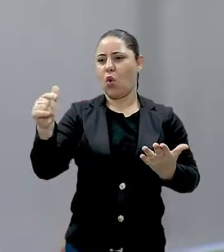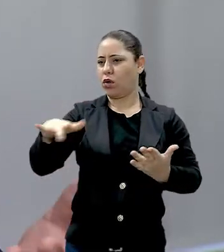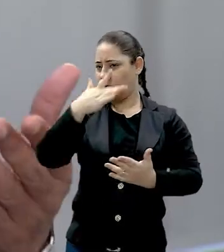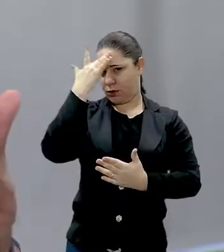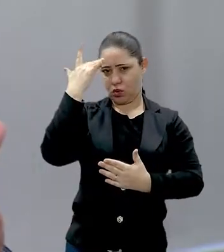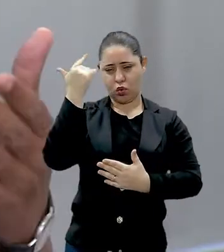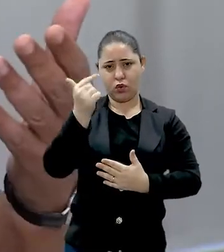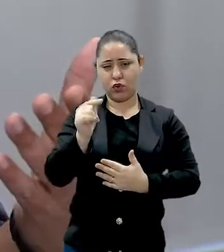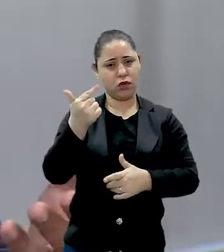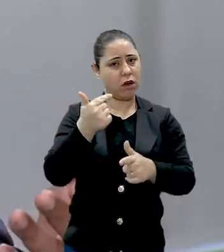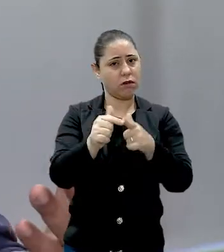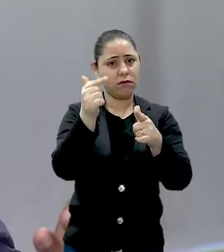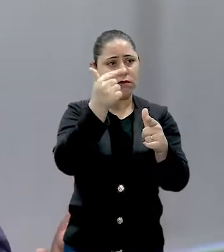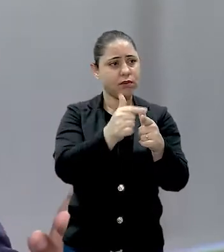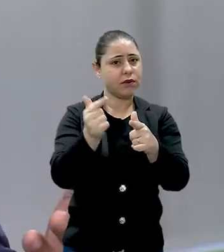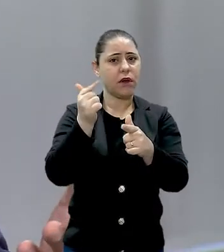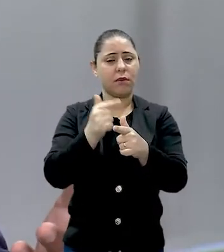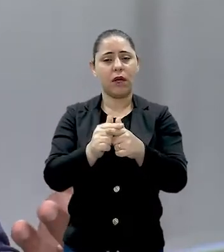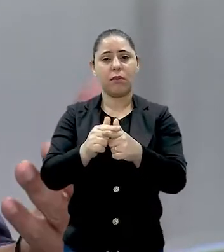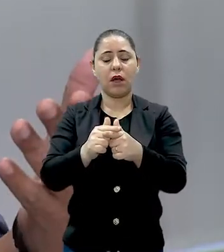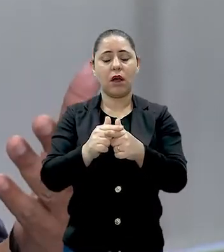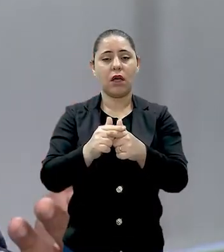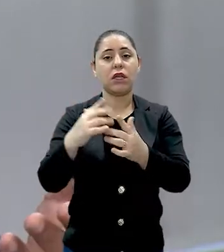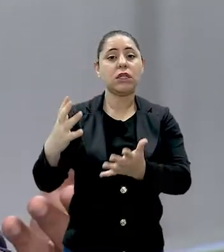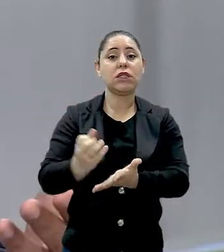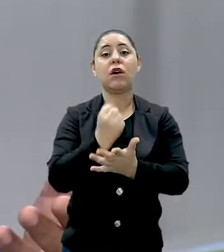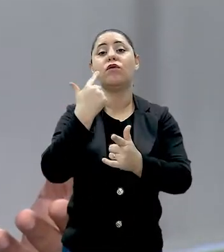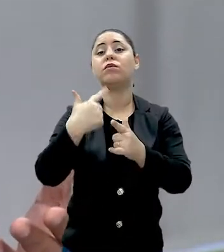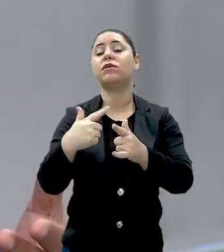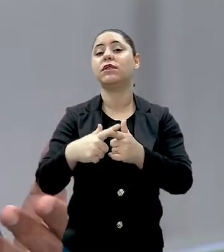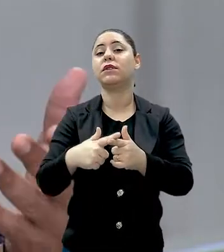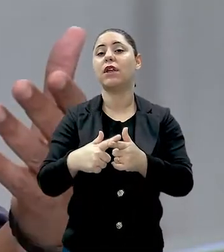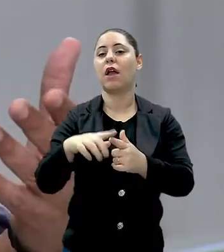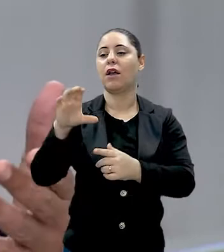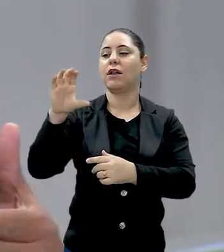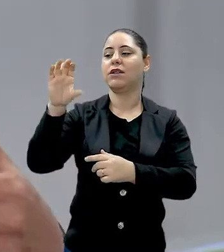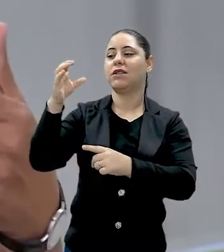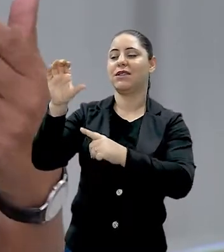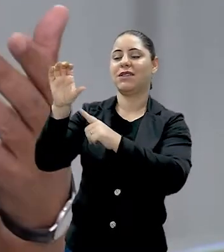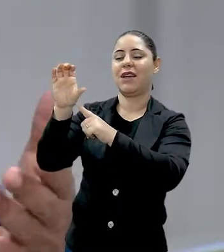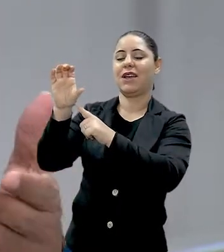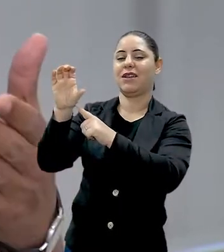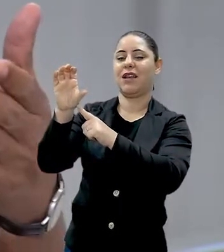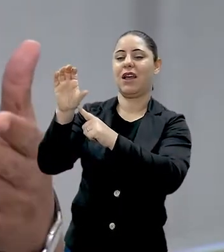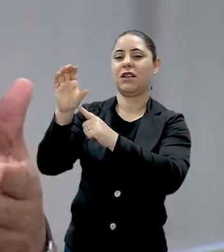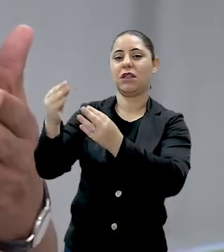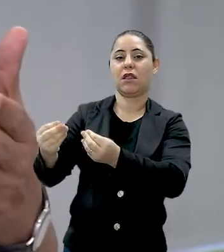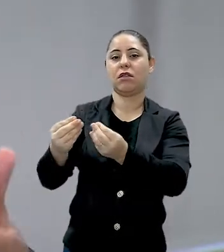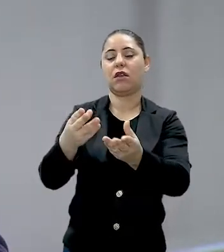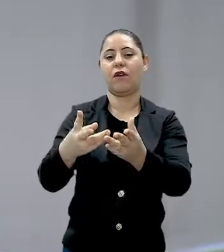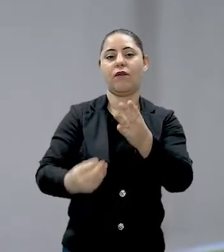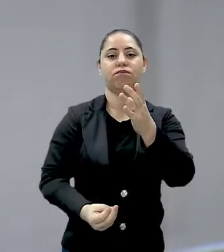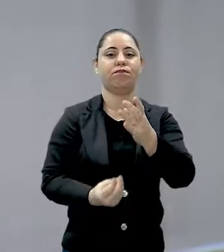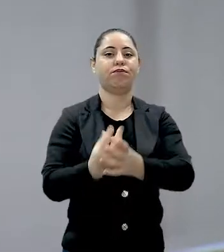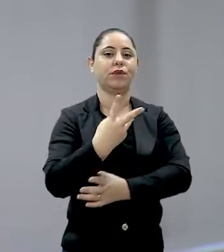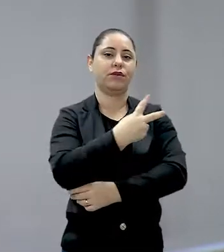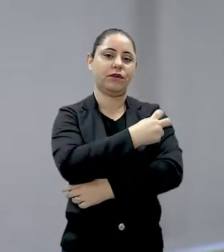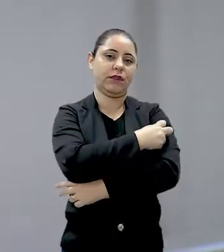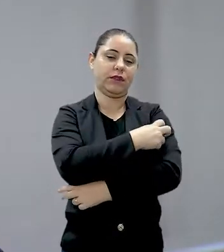E as outras pessoas que não tiveram esse problema foram salvas por quê? Porque a ciência disponibilizou a